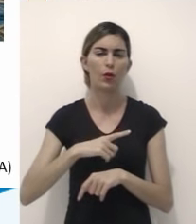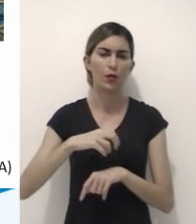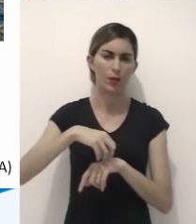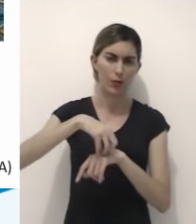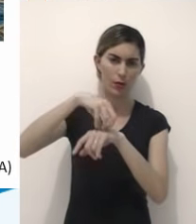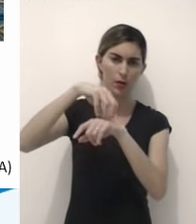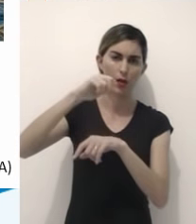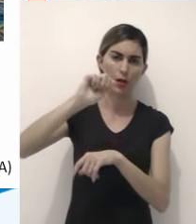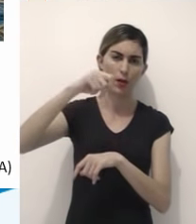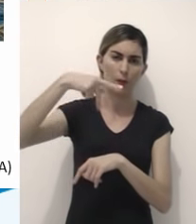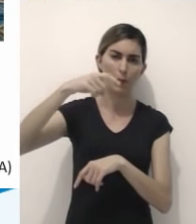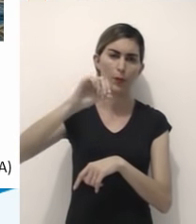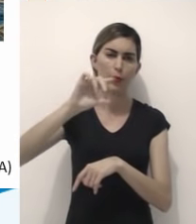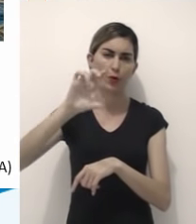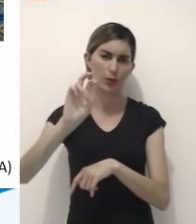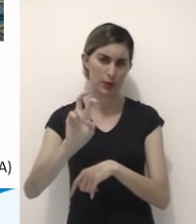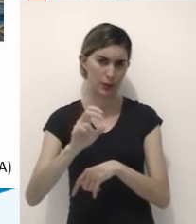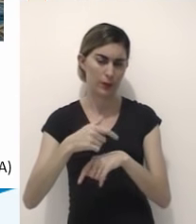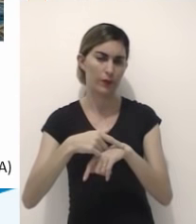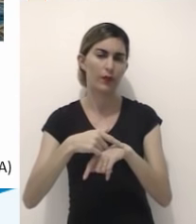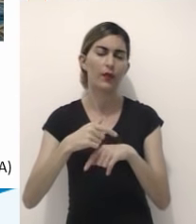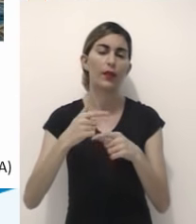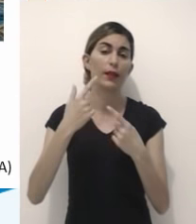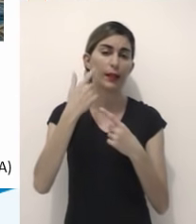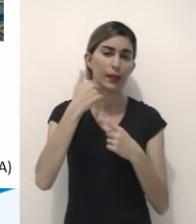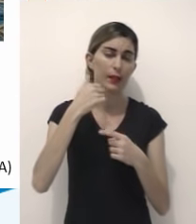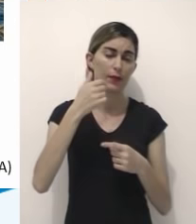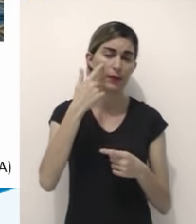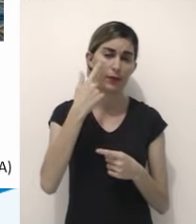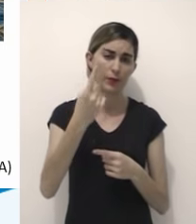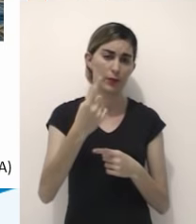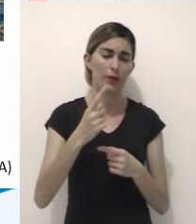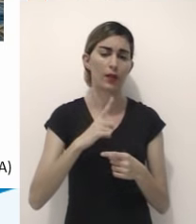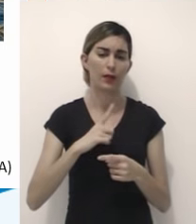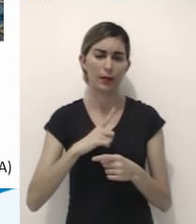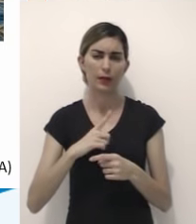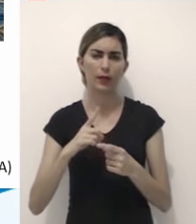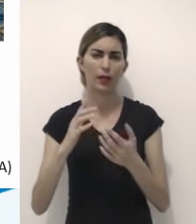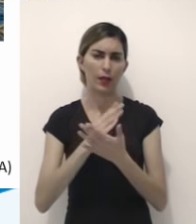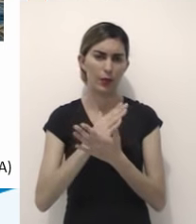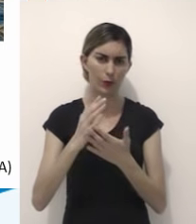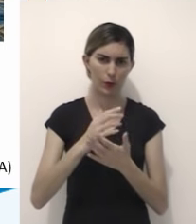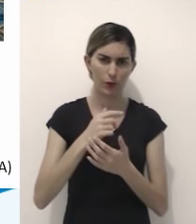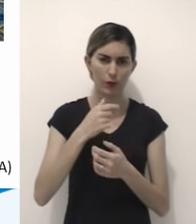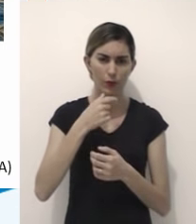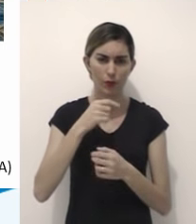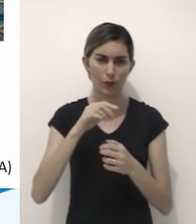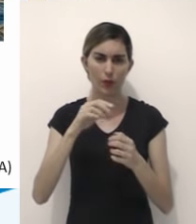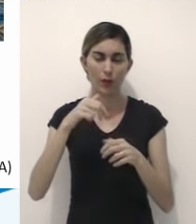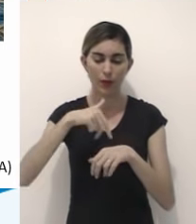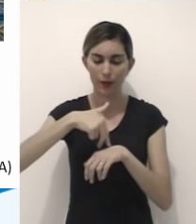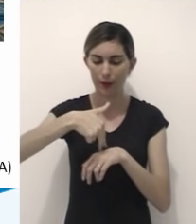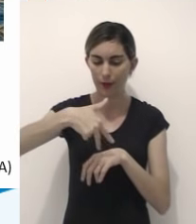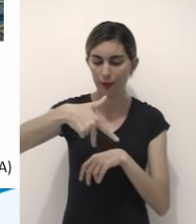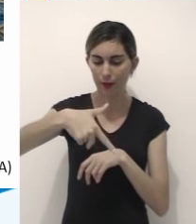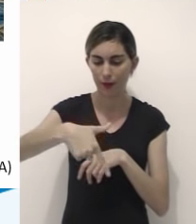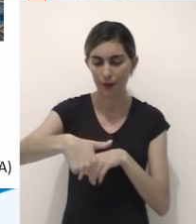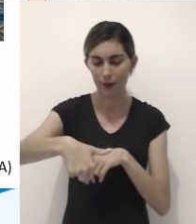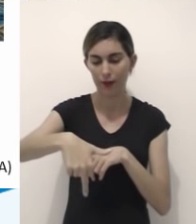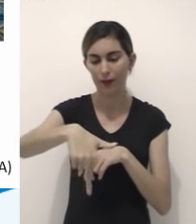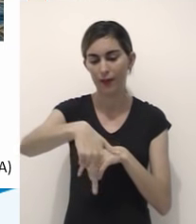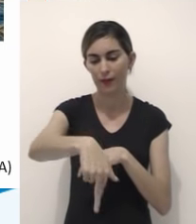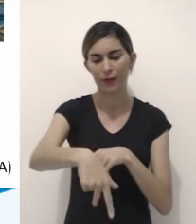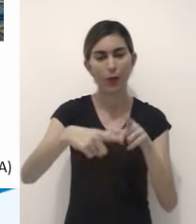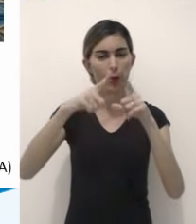com a espaçonave Apollo 11. Temos aí o Buzz Aldrin caminhando sobre